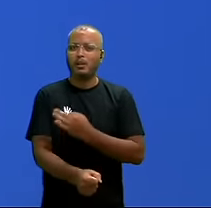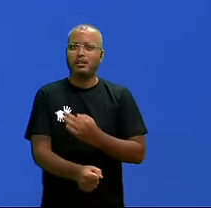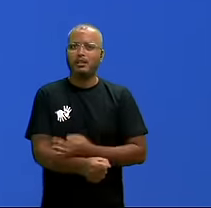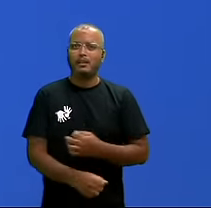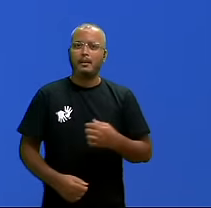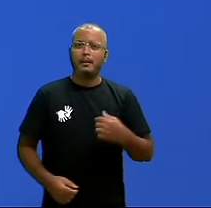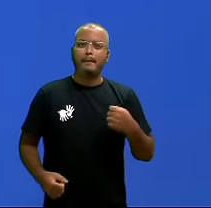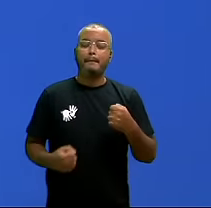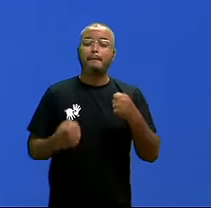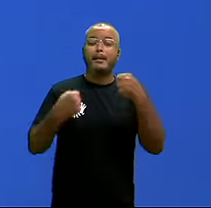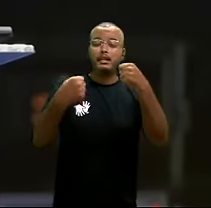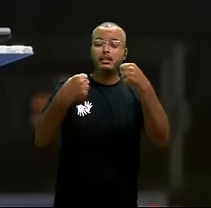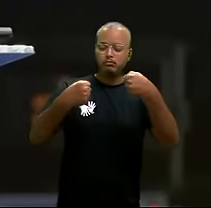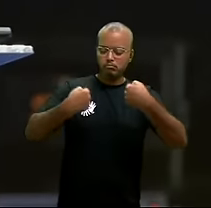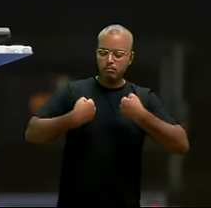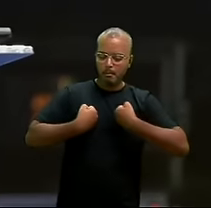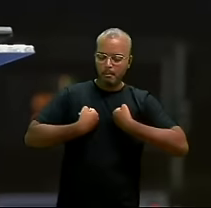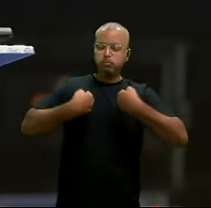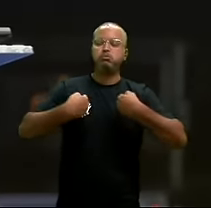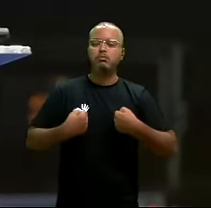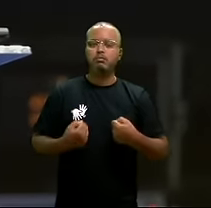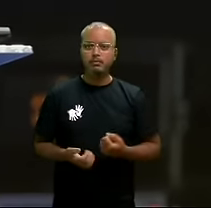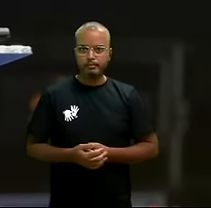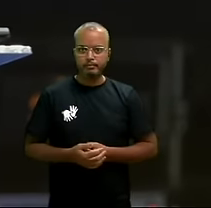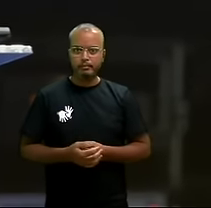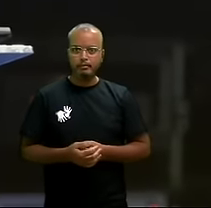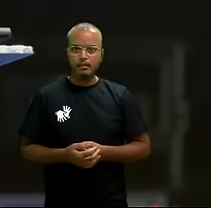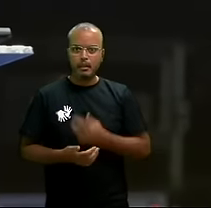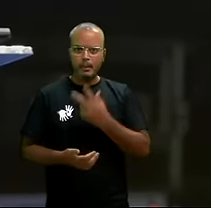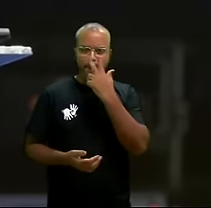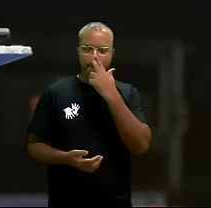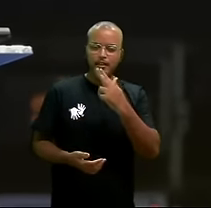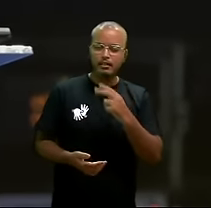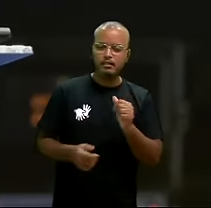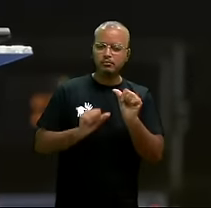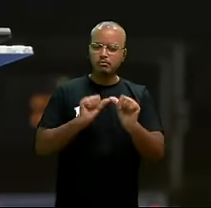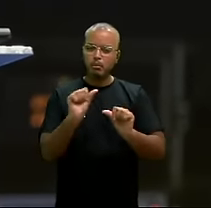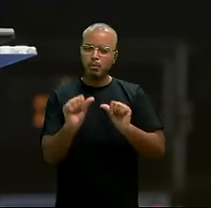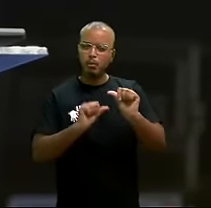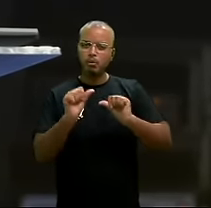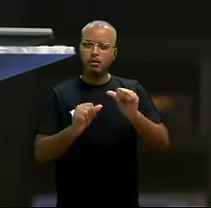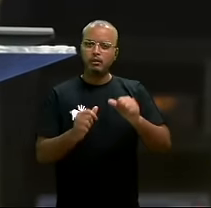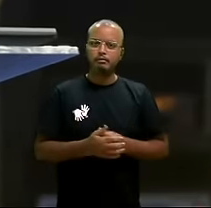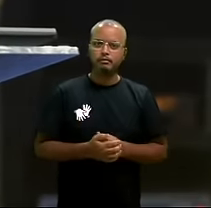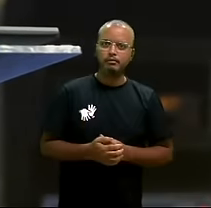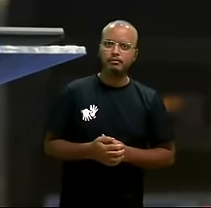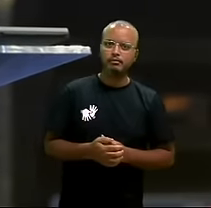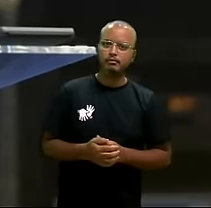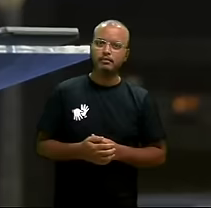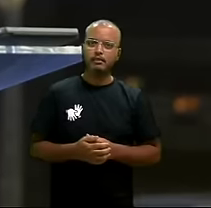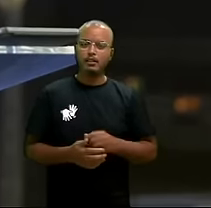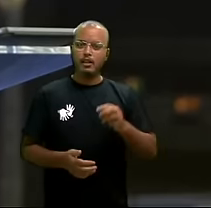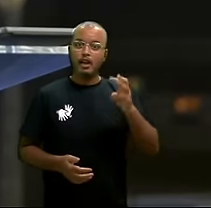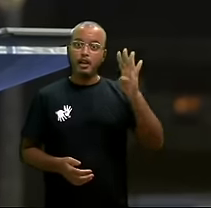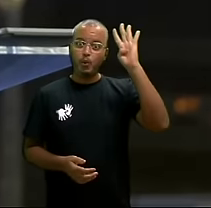Uma pessoa: oh, meu Deus, está acontecendo alguma coisa. Quinta-feira com a pastora Gabriela.